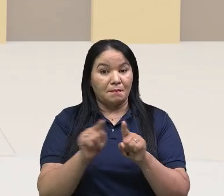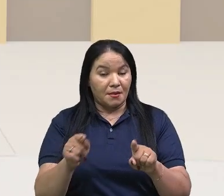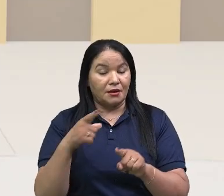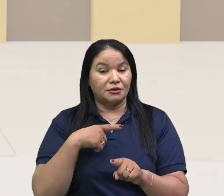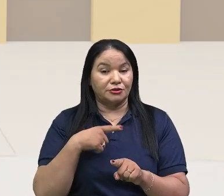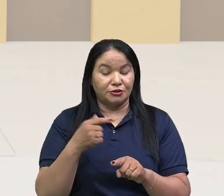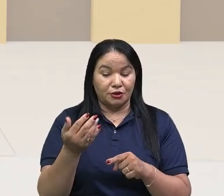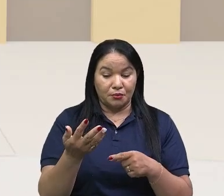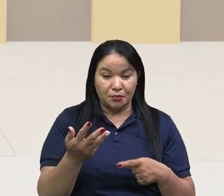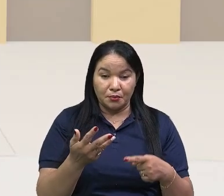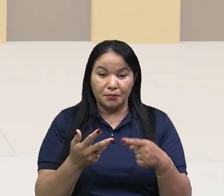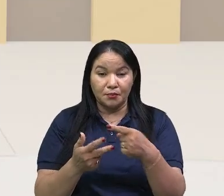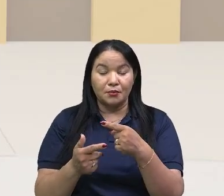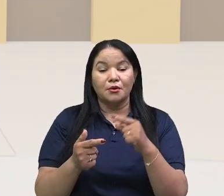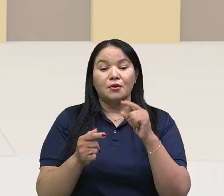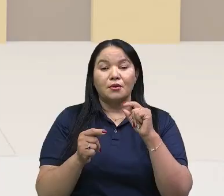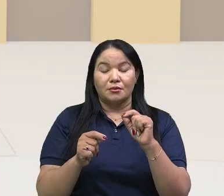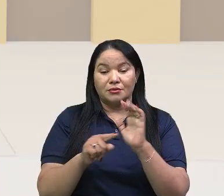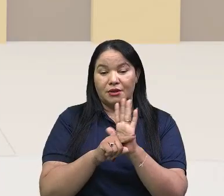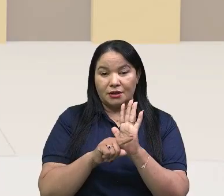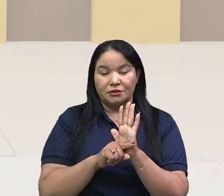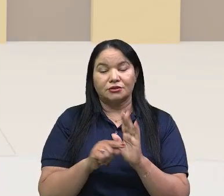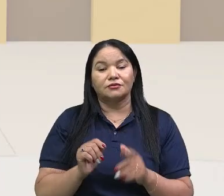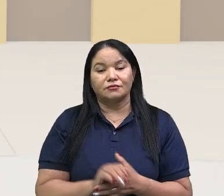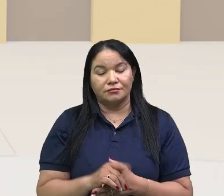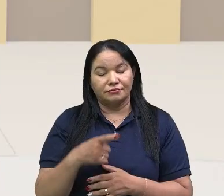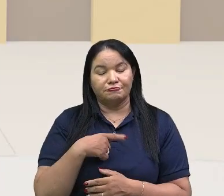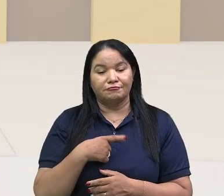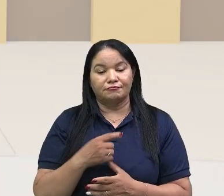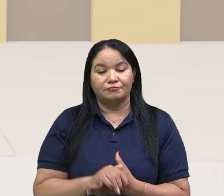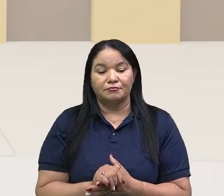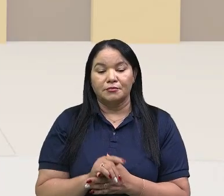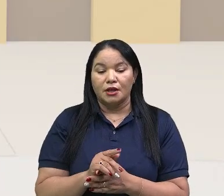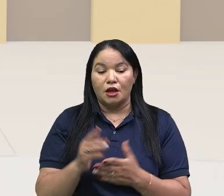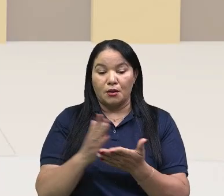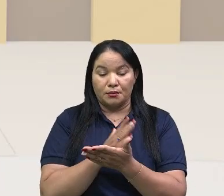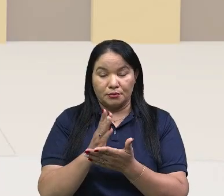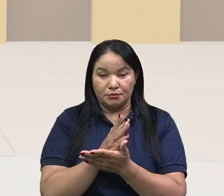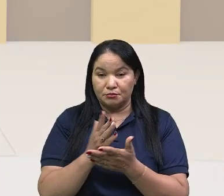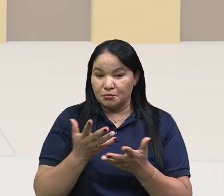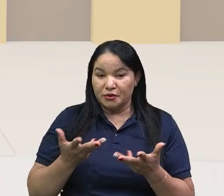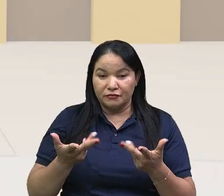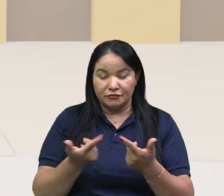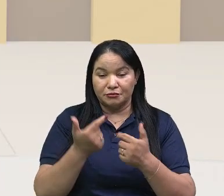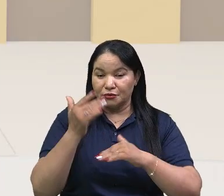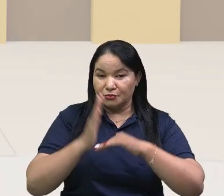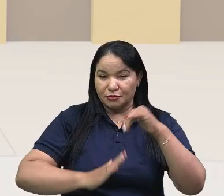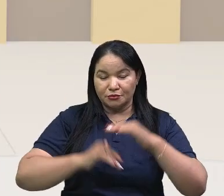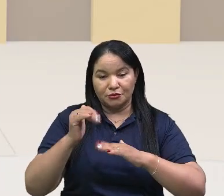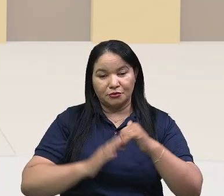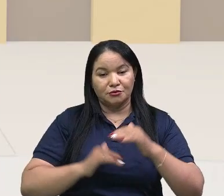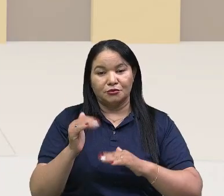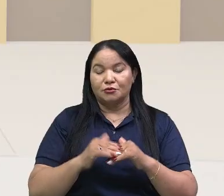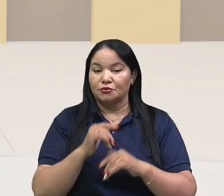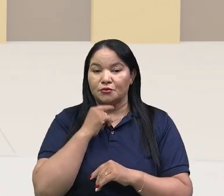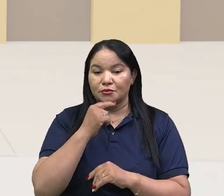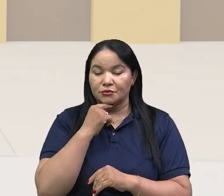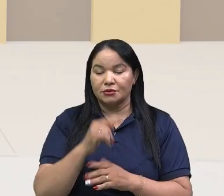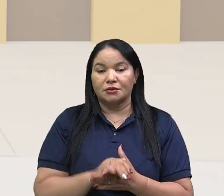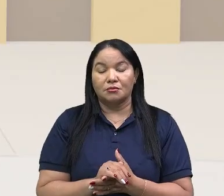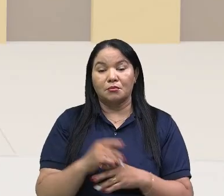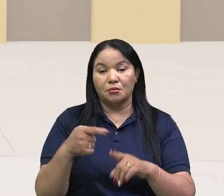né? Temos pontos negativos, como, por exemplo, o êxodo, né, de profissionais qualificados que saem de uma região e vão para outra.